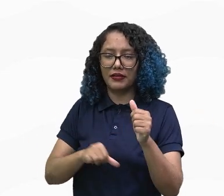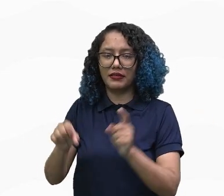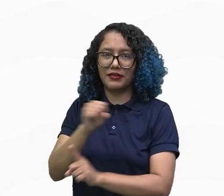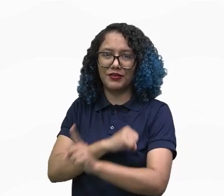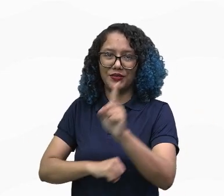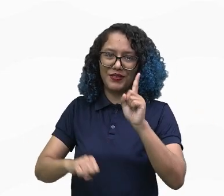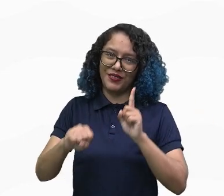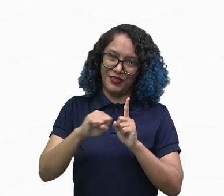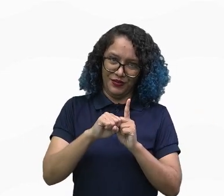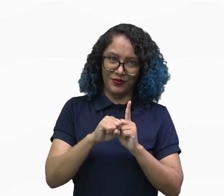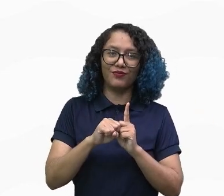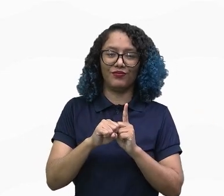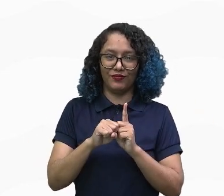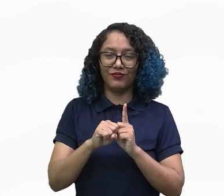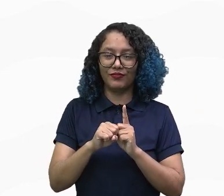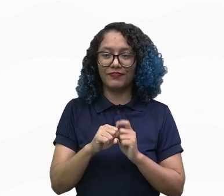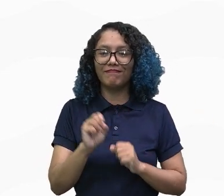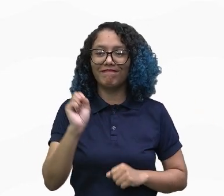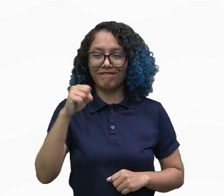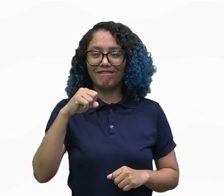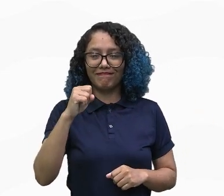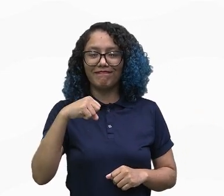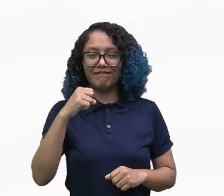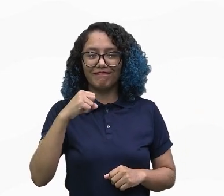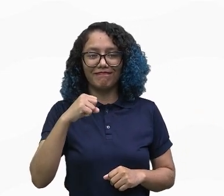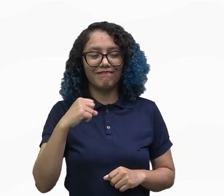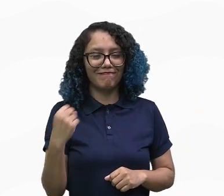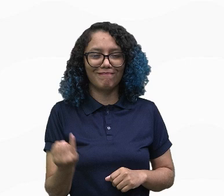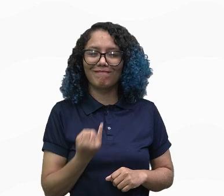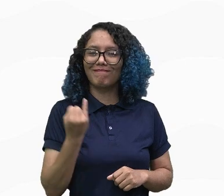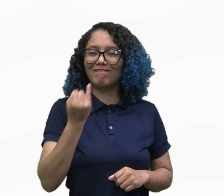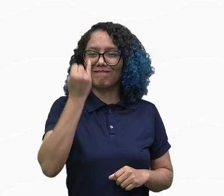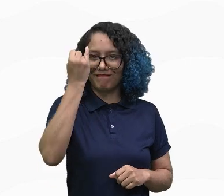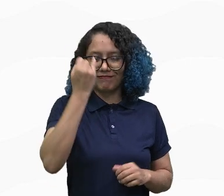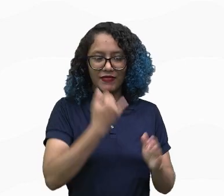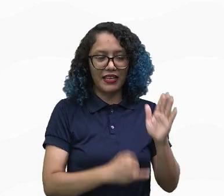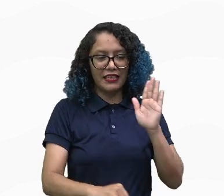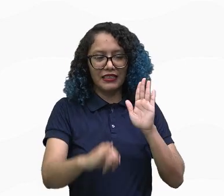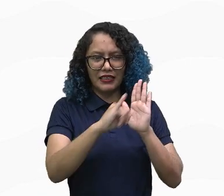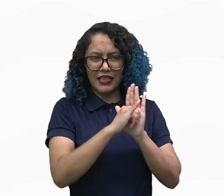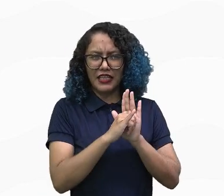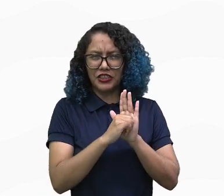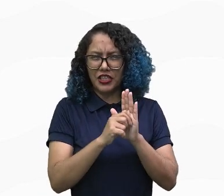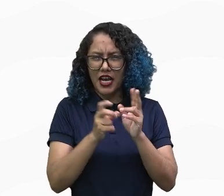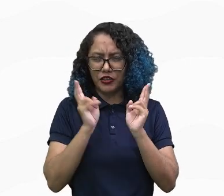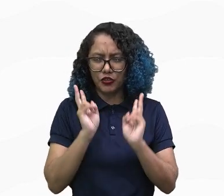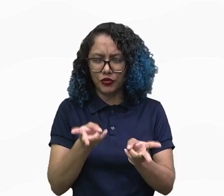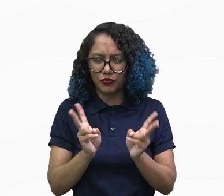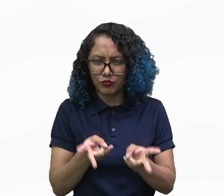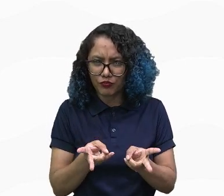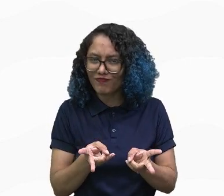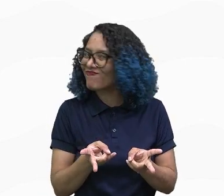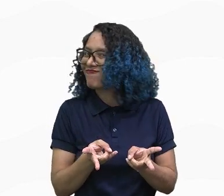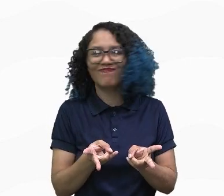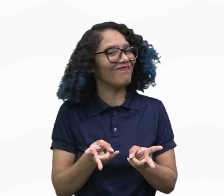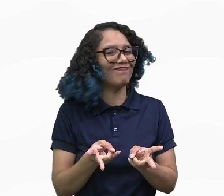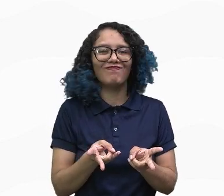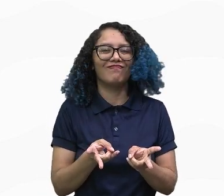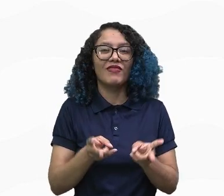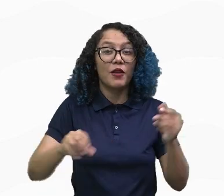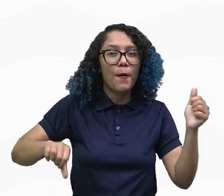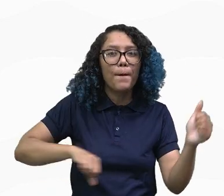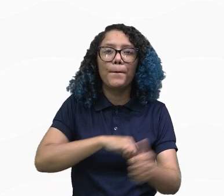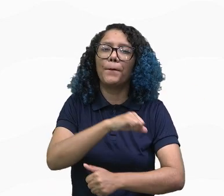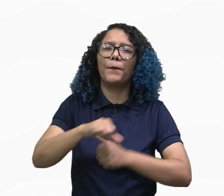tá Exatamente. certo? Professora, veja, é importante a gente ficar... As identidades, elas não são fixas, né? Elas se